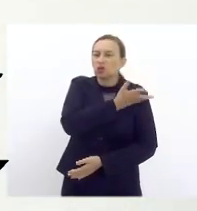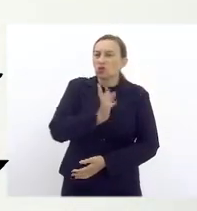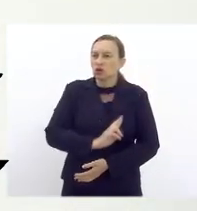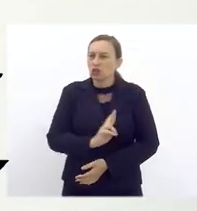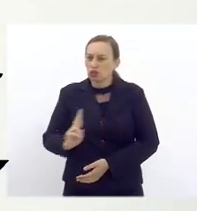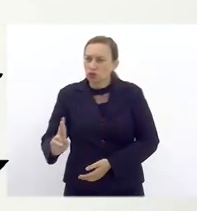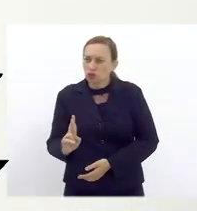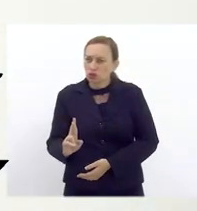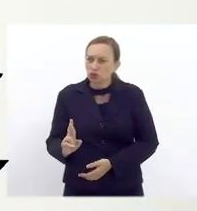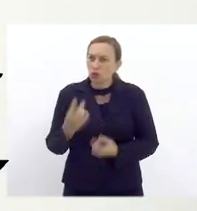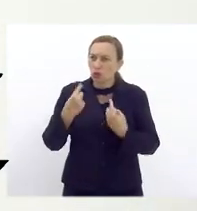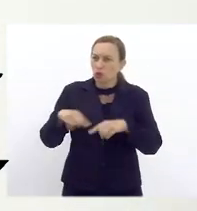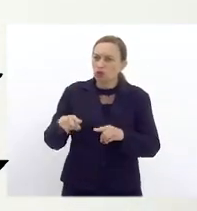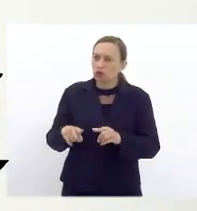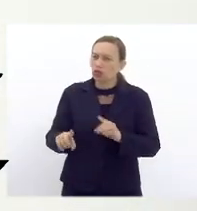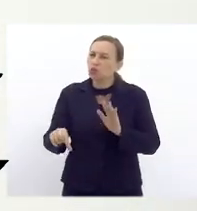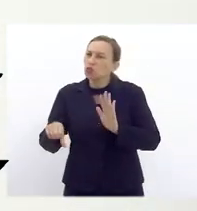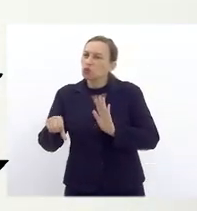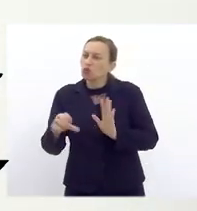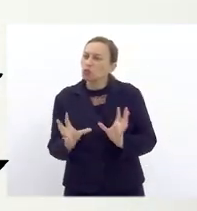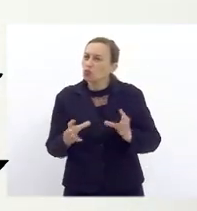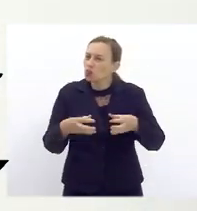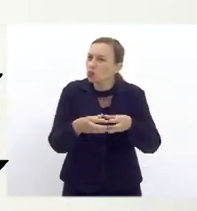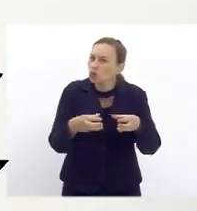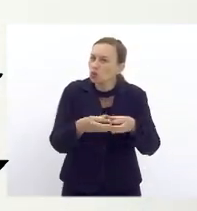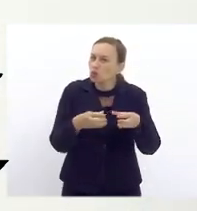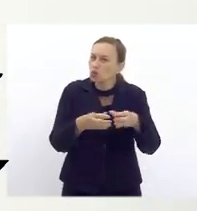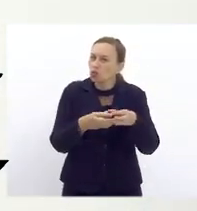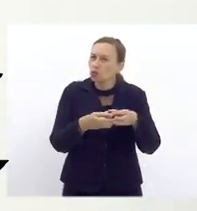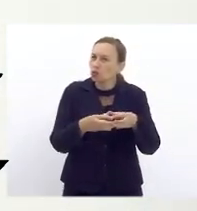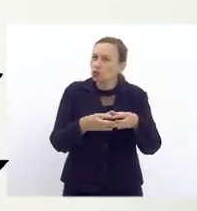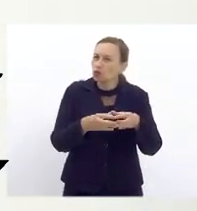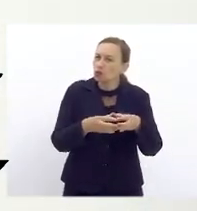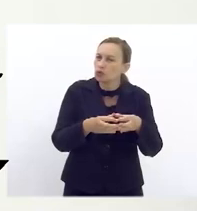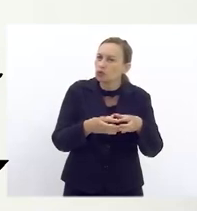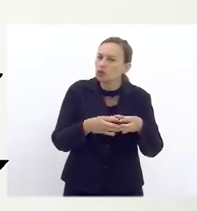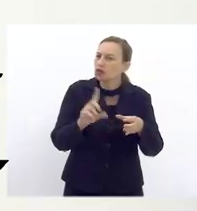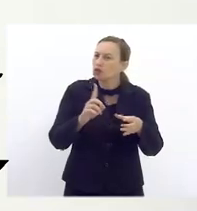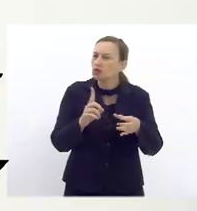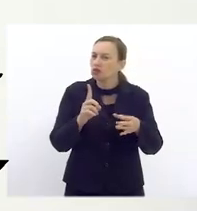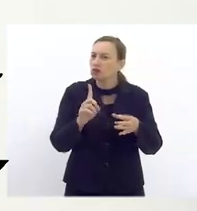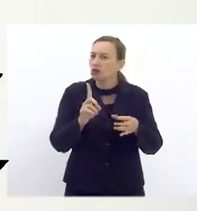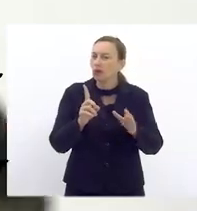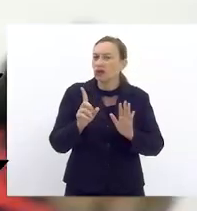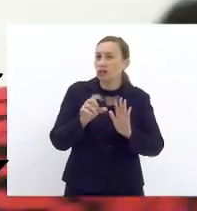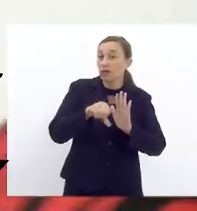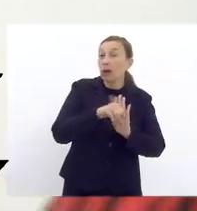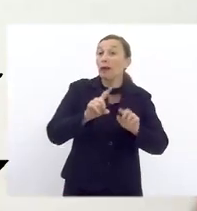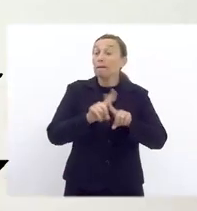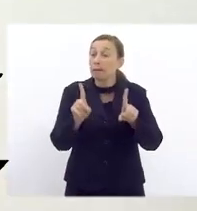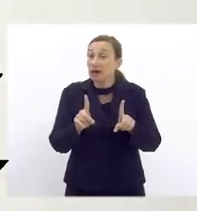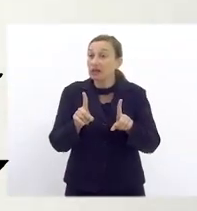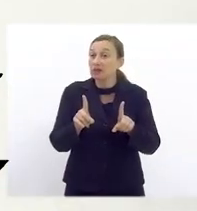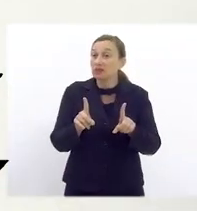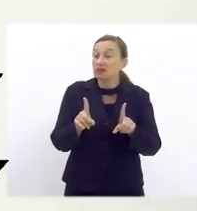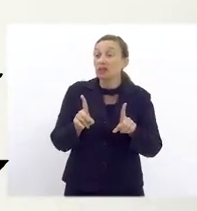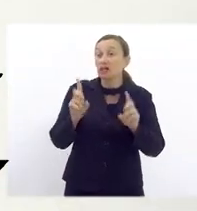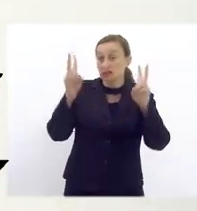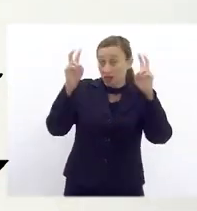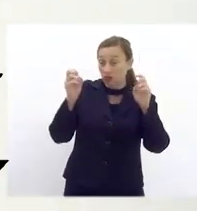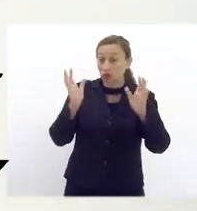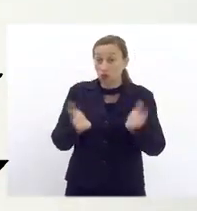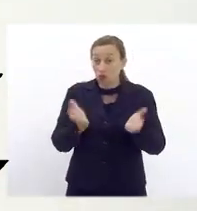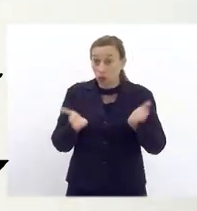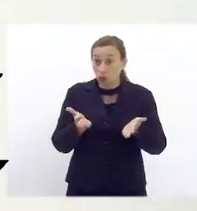quanto um crime de contra um grupo meio etnia Possivelmente não seria considerado crime Então essa questão que a gente tem hoje